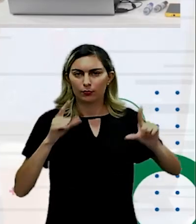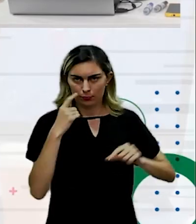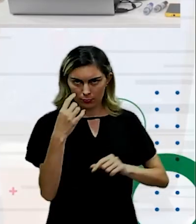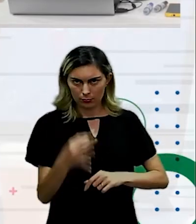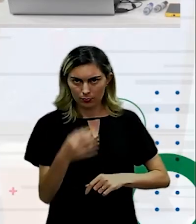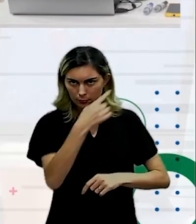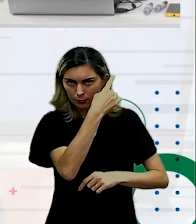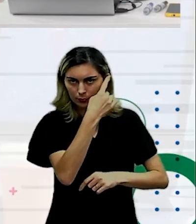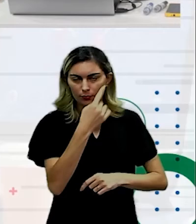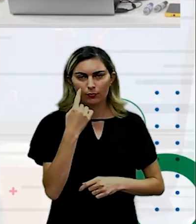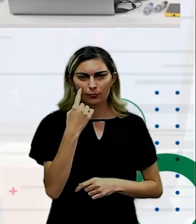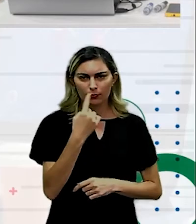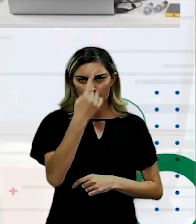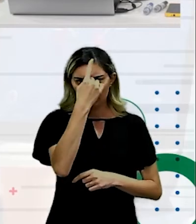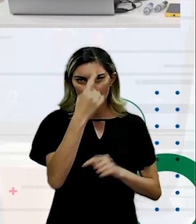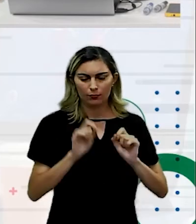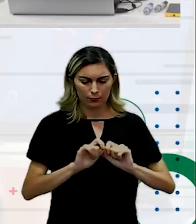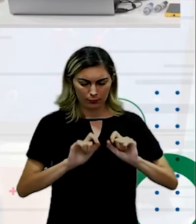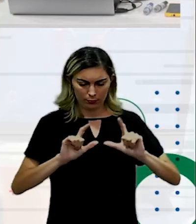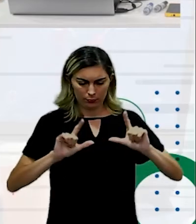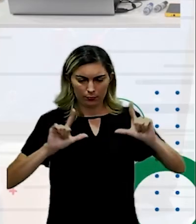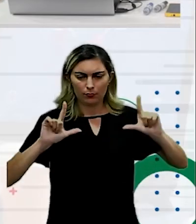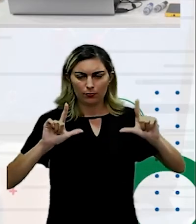Está ativada. Se eu desativo ela,